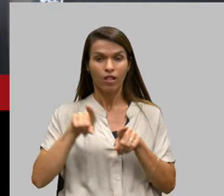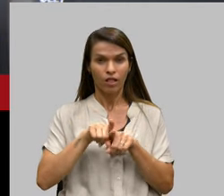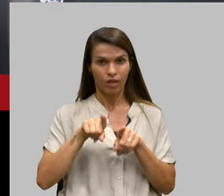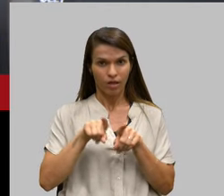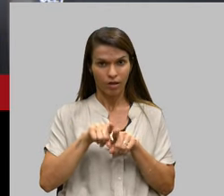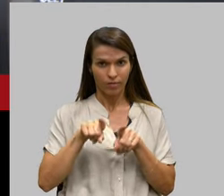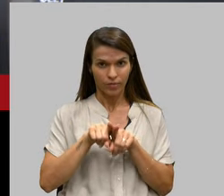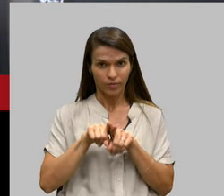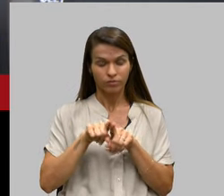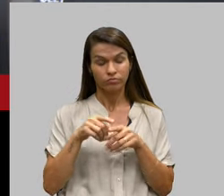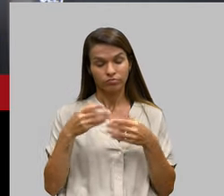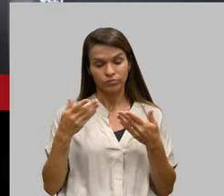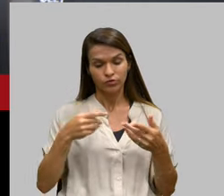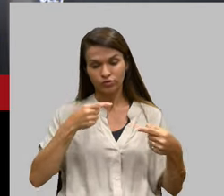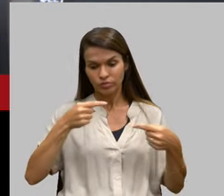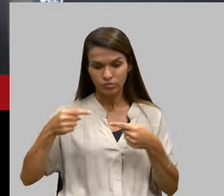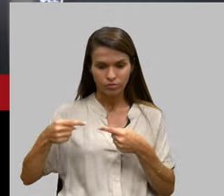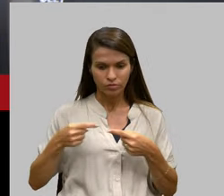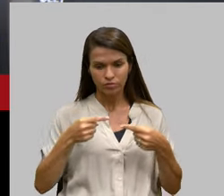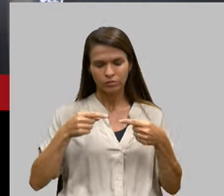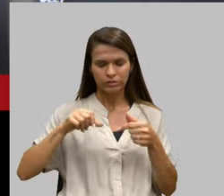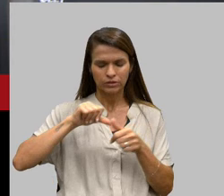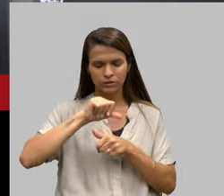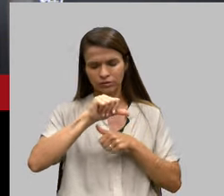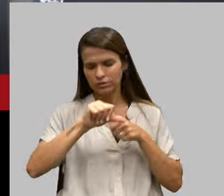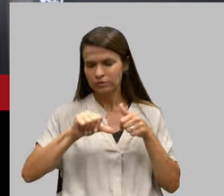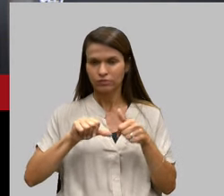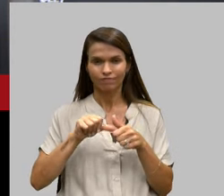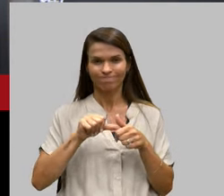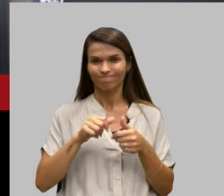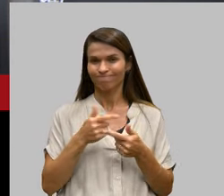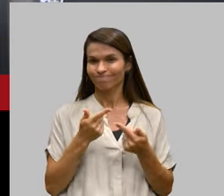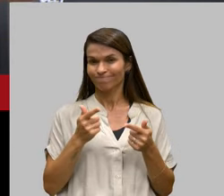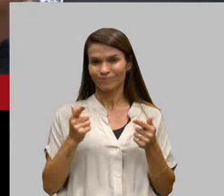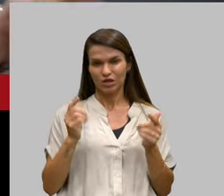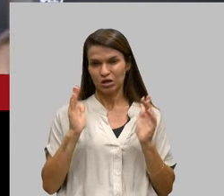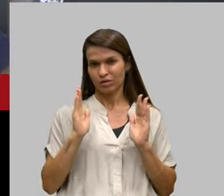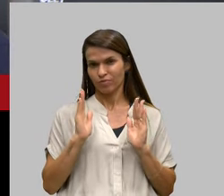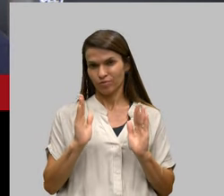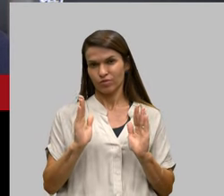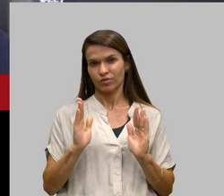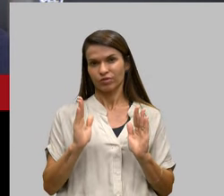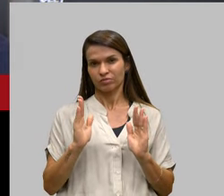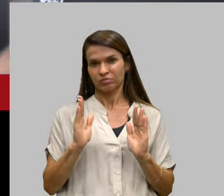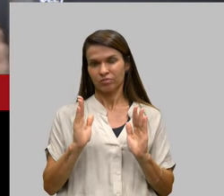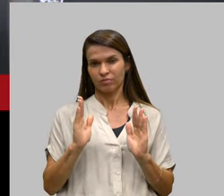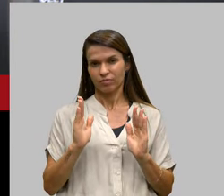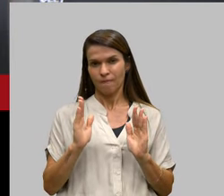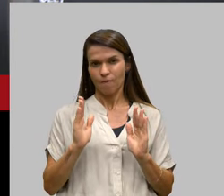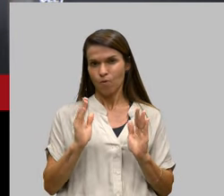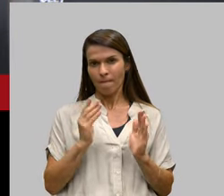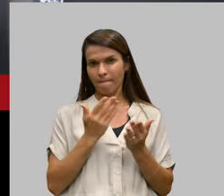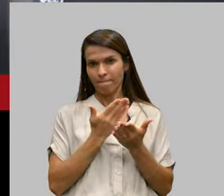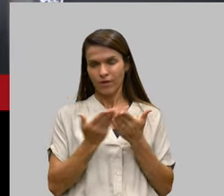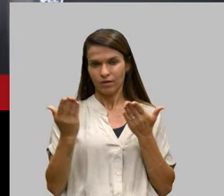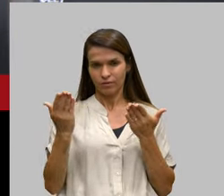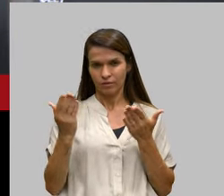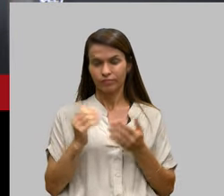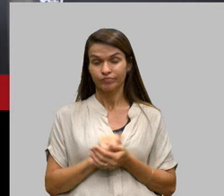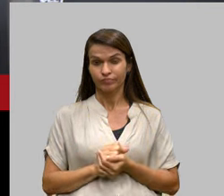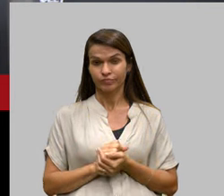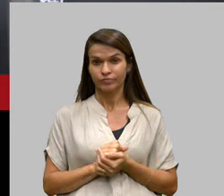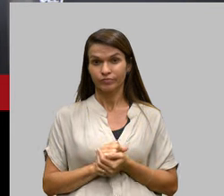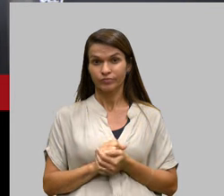discutiu grandes mudanças não houve naquele momento uma grande perda mas